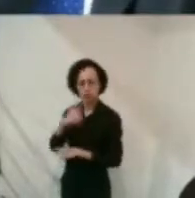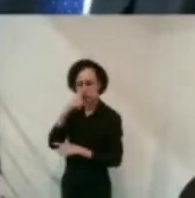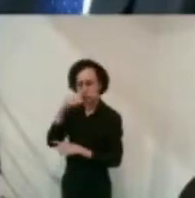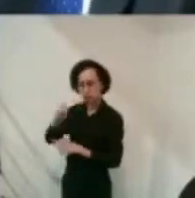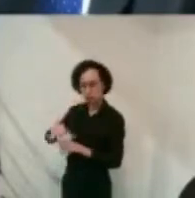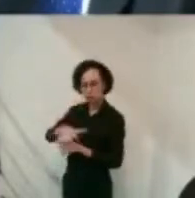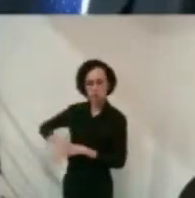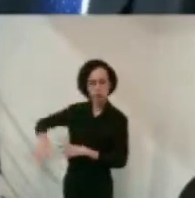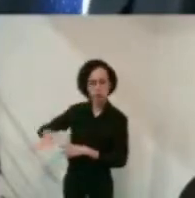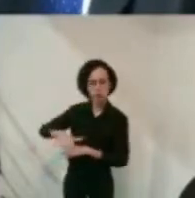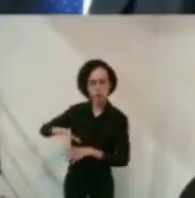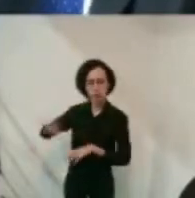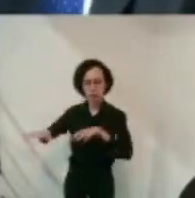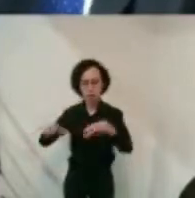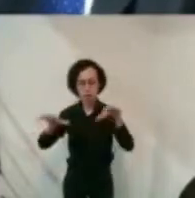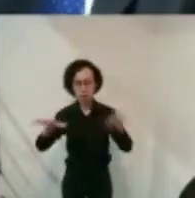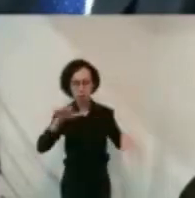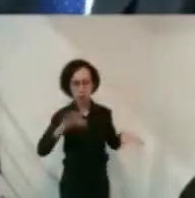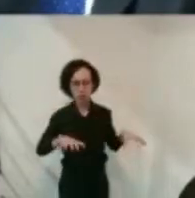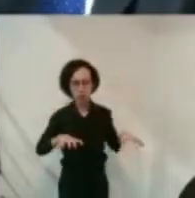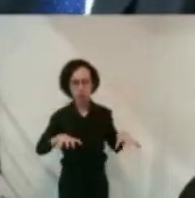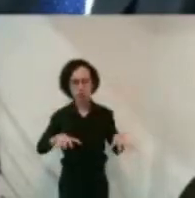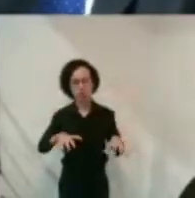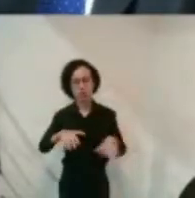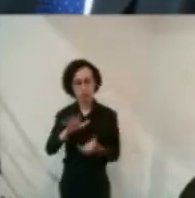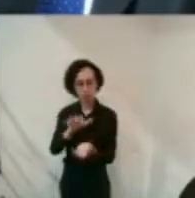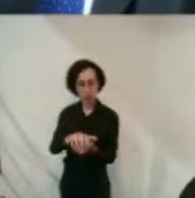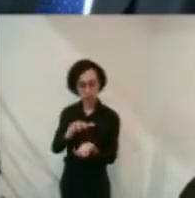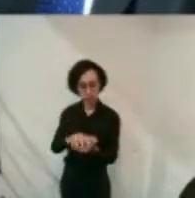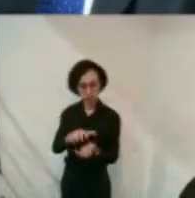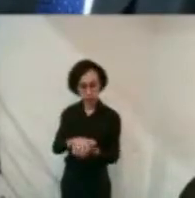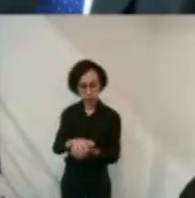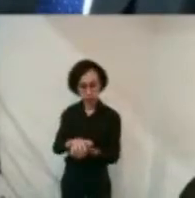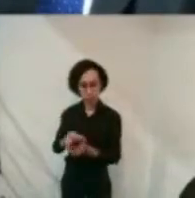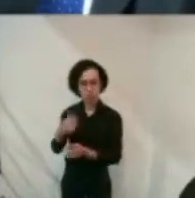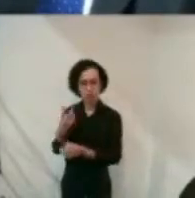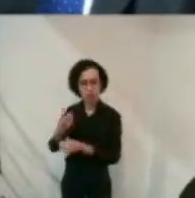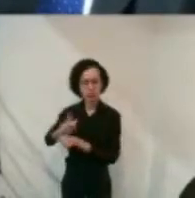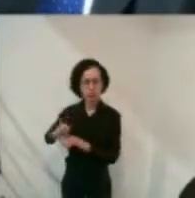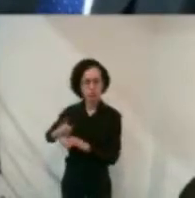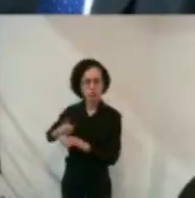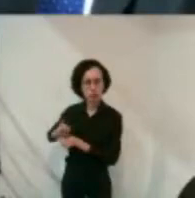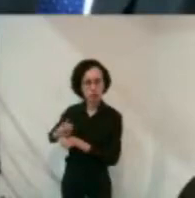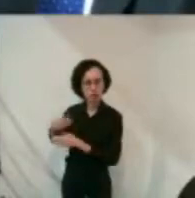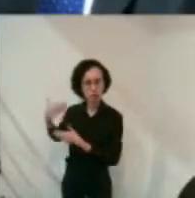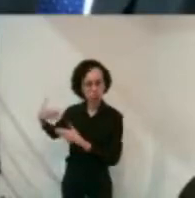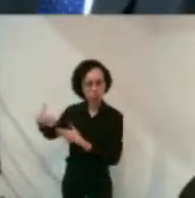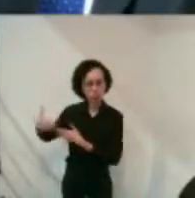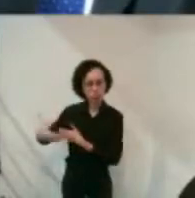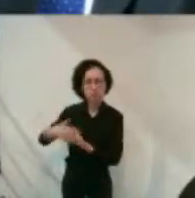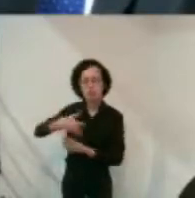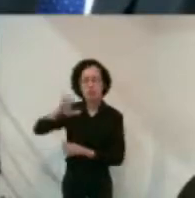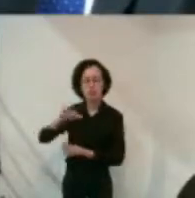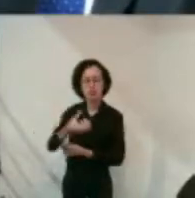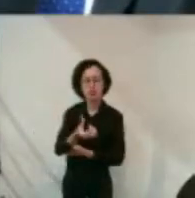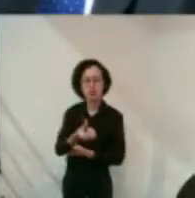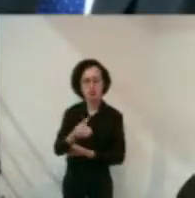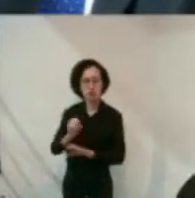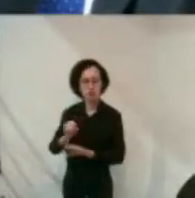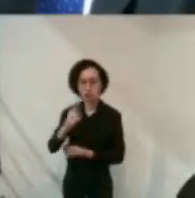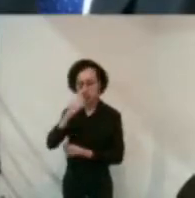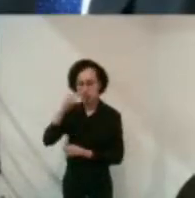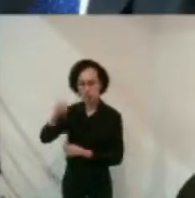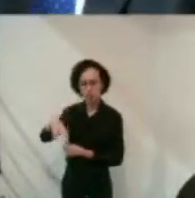lixões espalhados no estado de Pernambuco. Somente nesses últimos 2 anos da nossa gestão, foram mais de 60